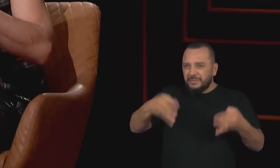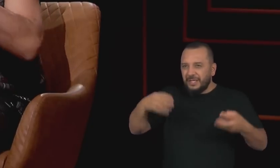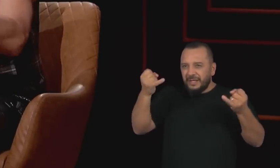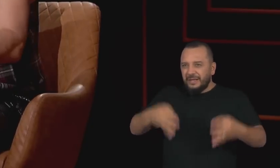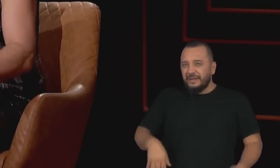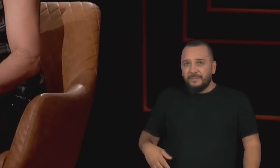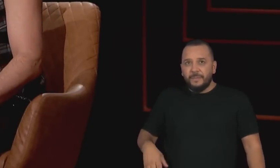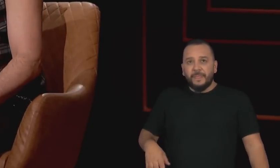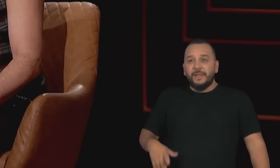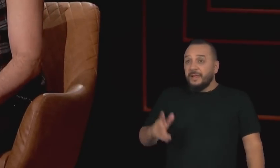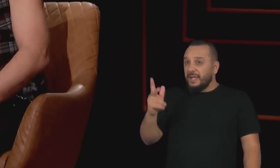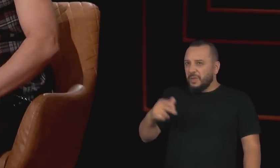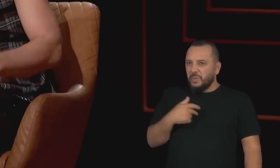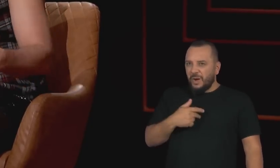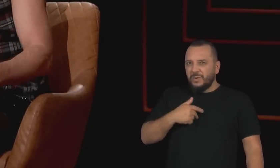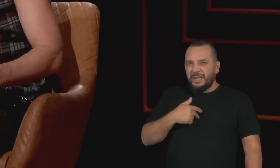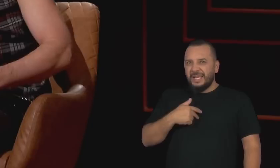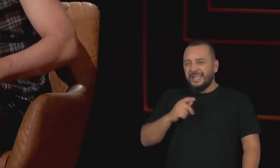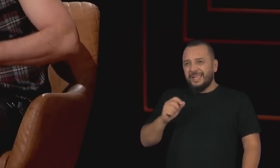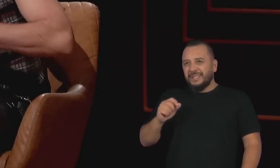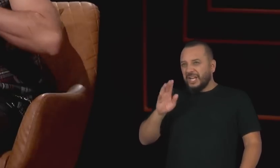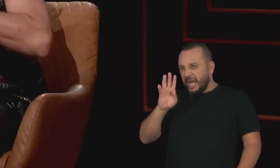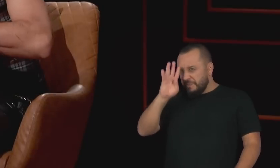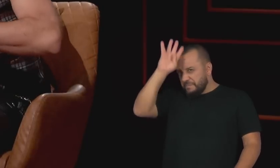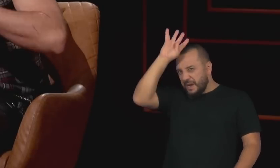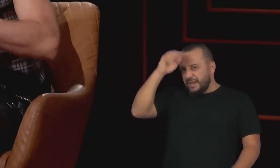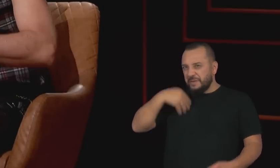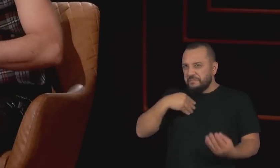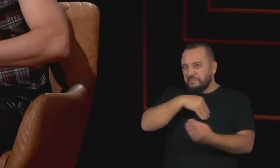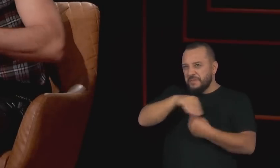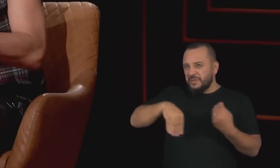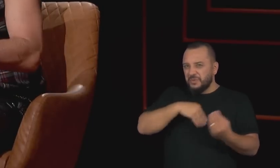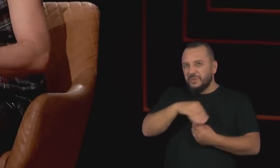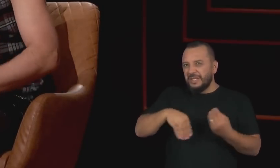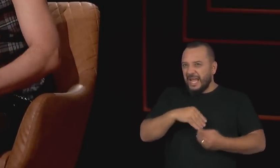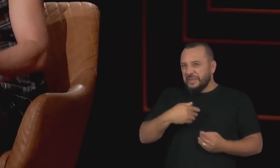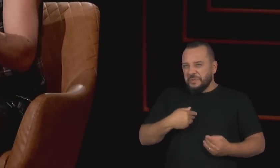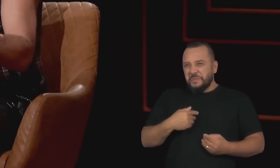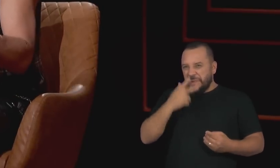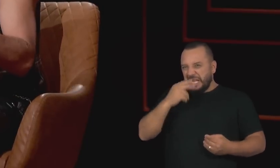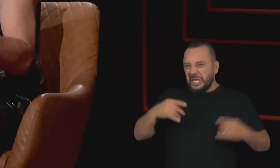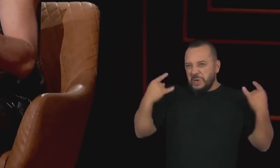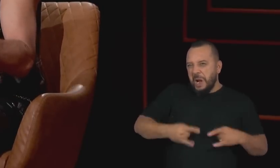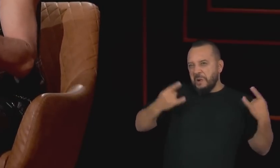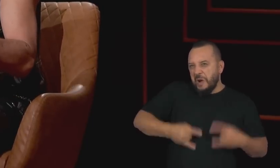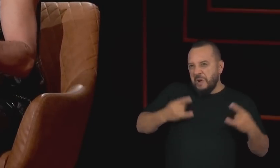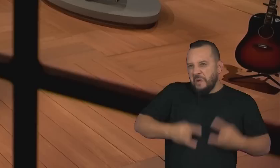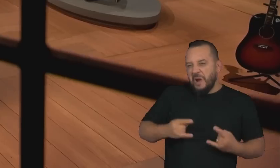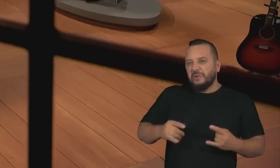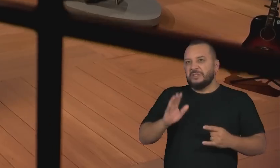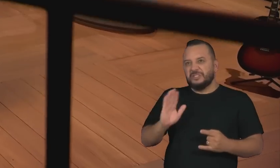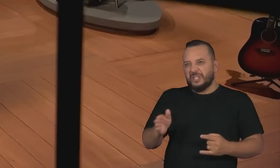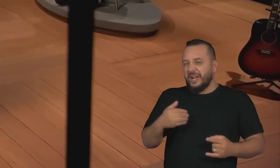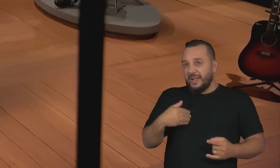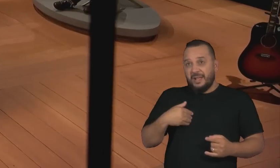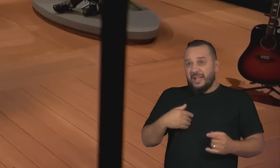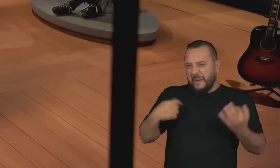era tipo hardcore, que é tipo punk, mas já um outro estilo, mais pesado ainda, com power chords, que